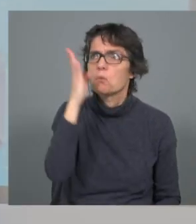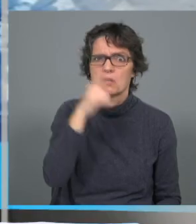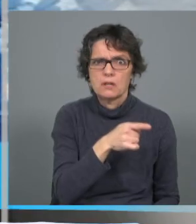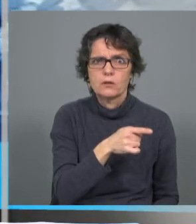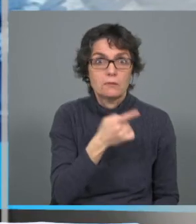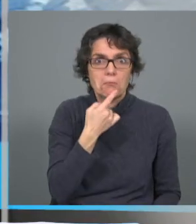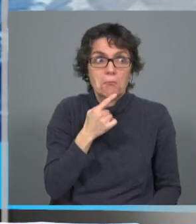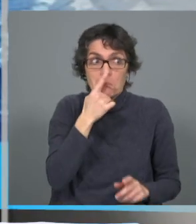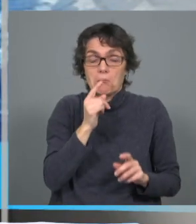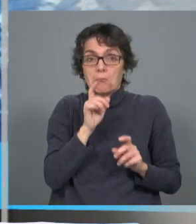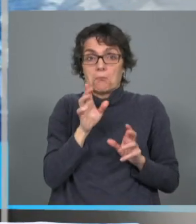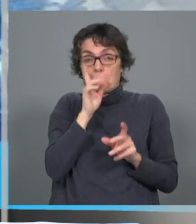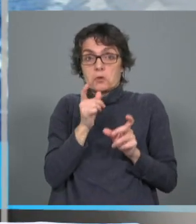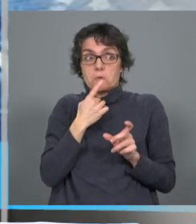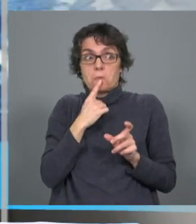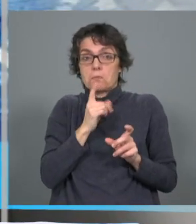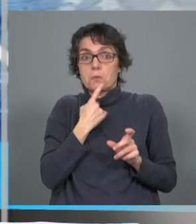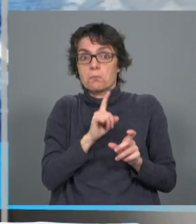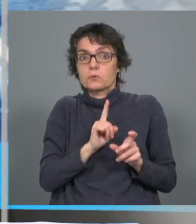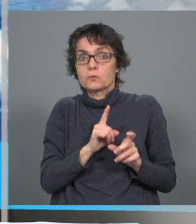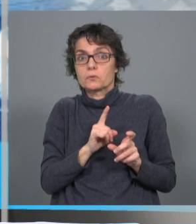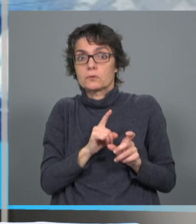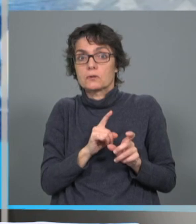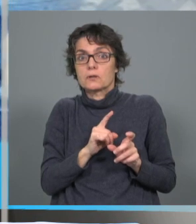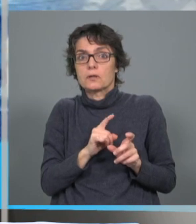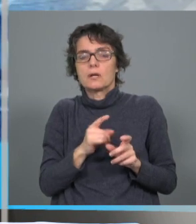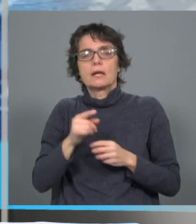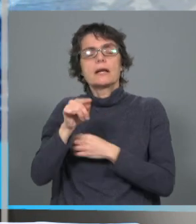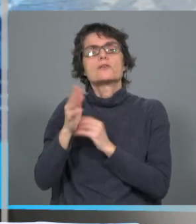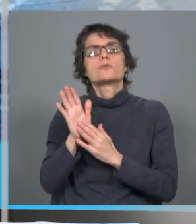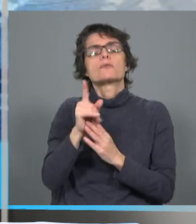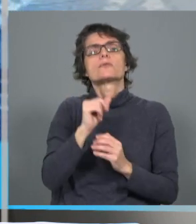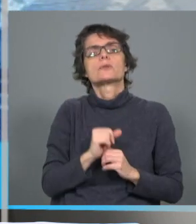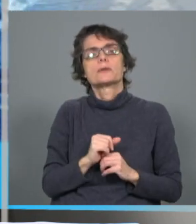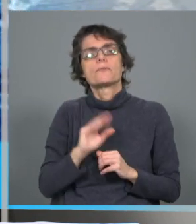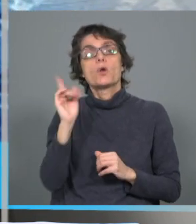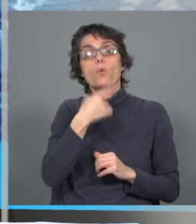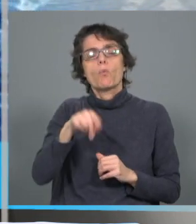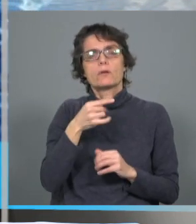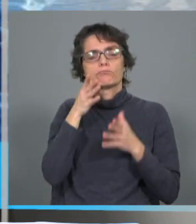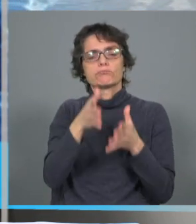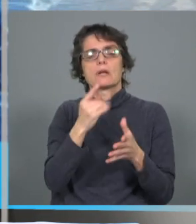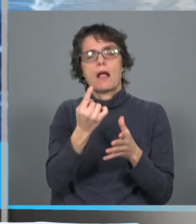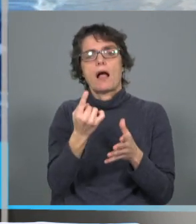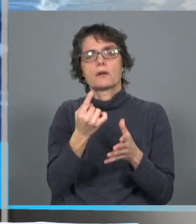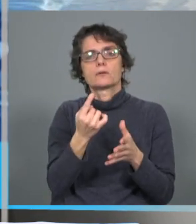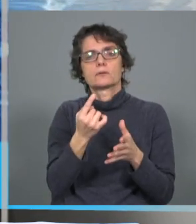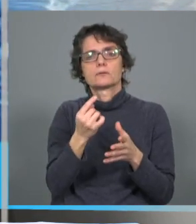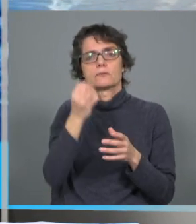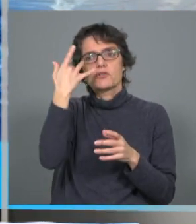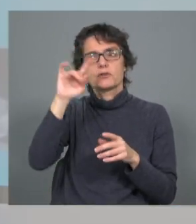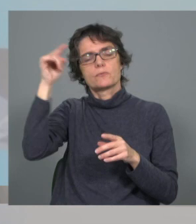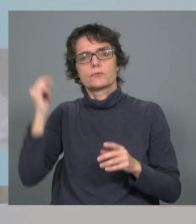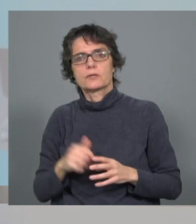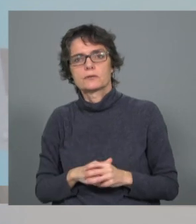Como mostra também que às vezes, quando estamos muito centrados numa coisa, nos perdemos daquilo que é o essencial. Não é? E sem dúvida que